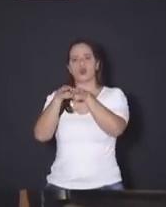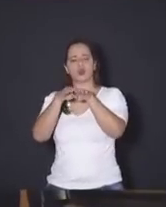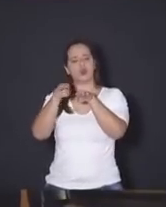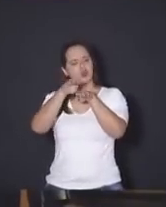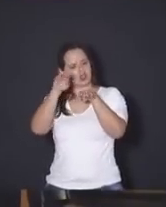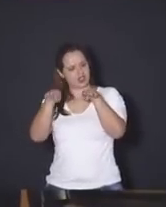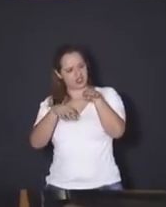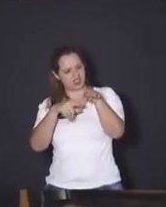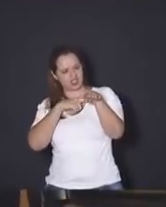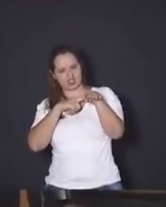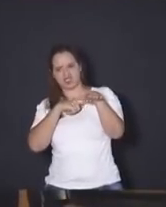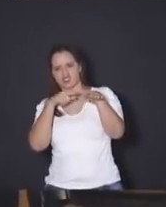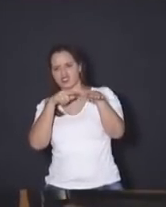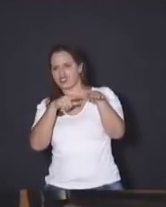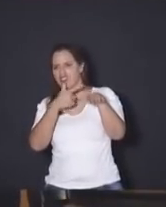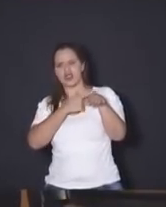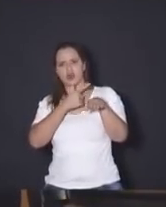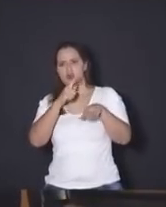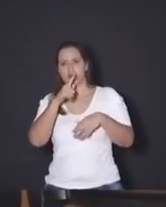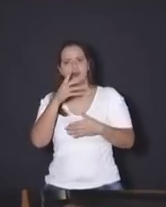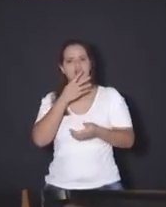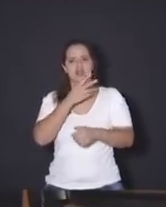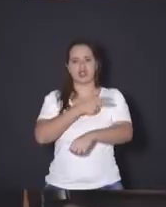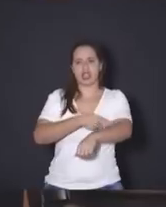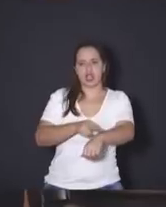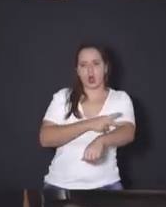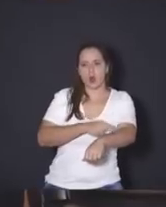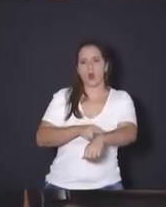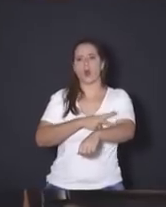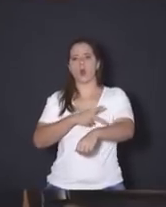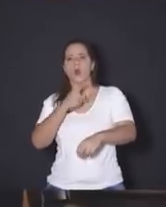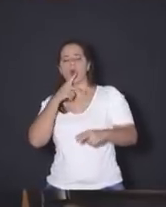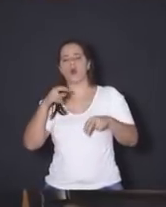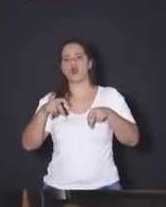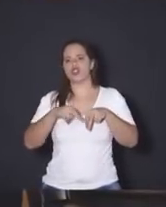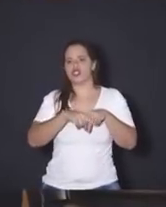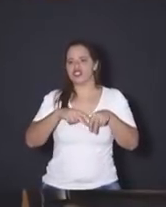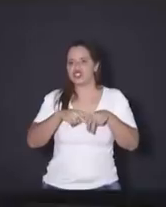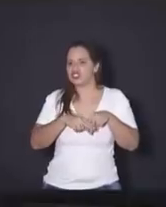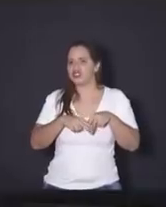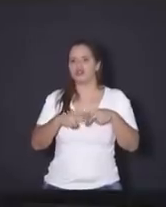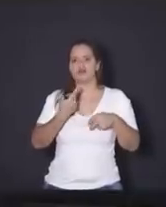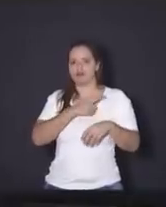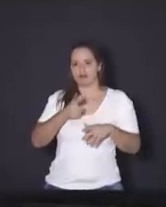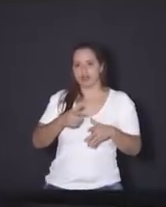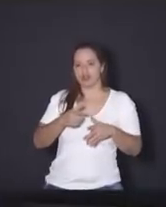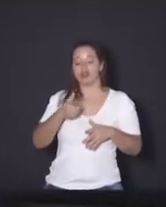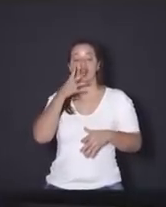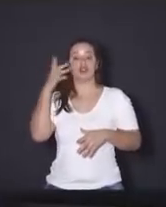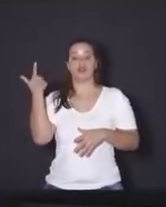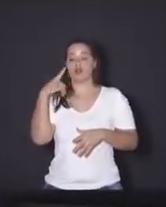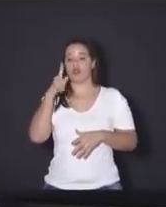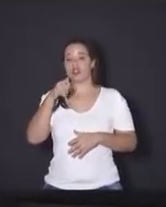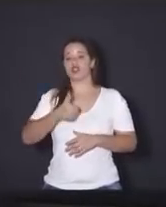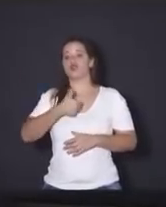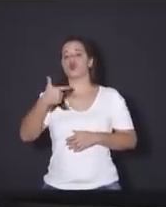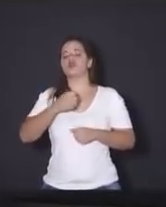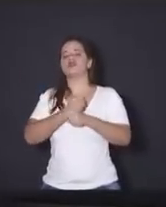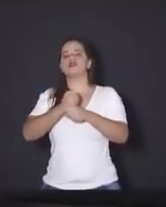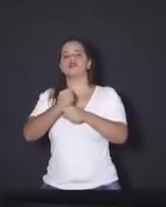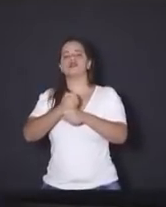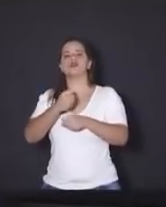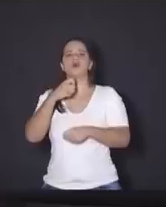e não vi a cor não via a questão de gênero e tem um ganho nestes últimos 12 anos né que foi a primeira vez que o ministro da fazenda foi